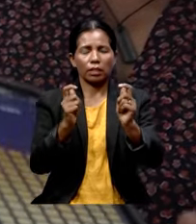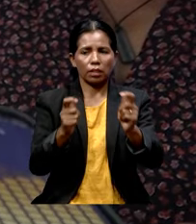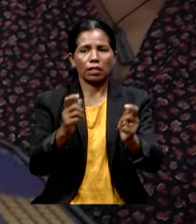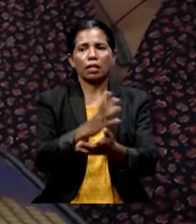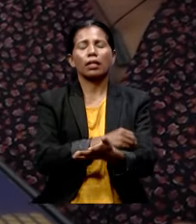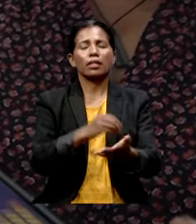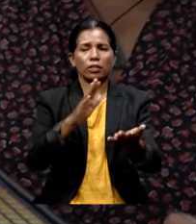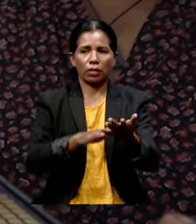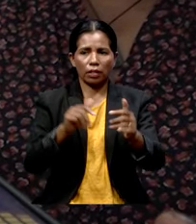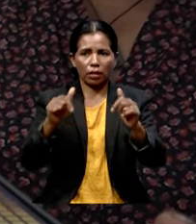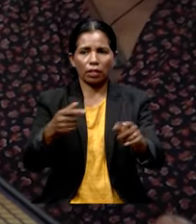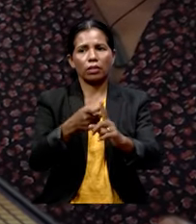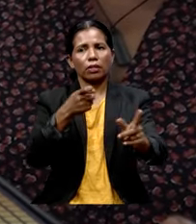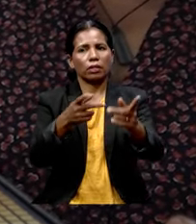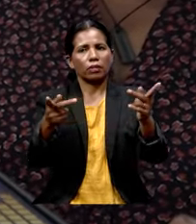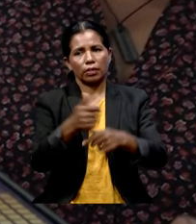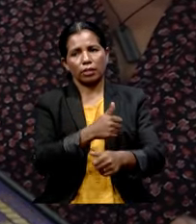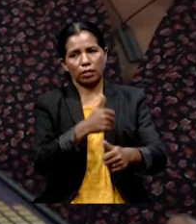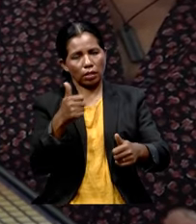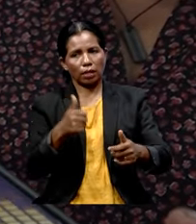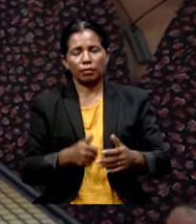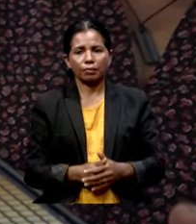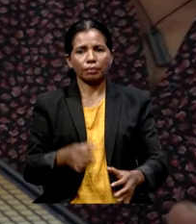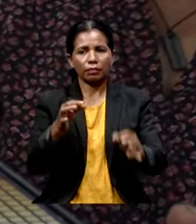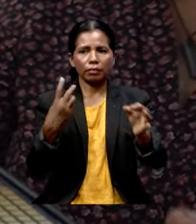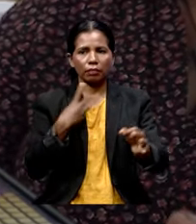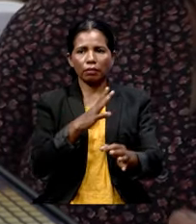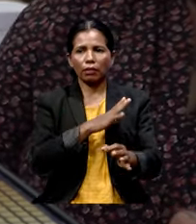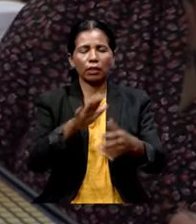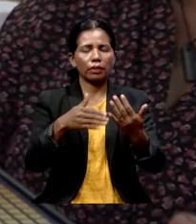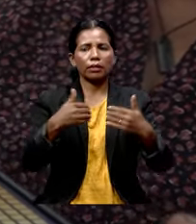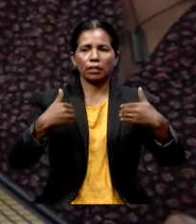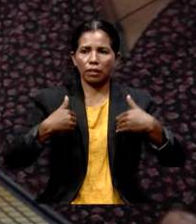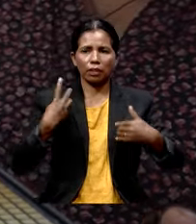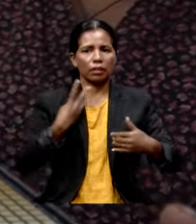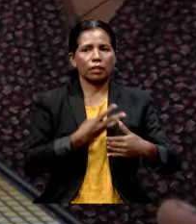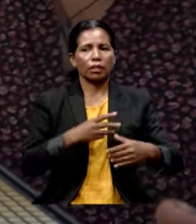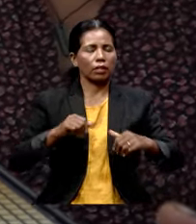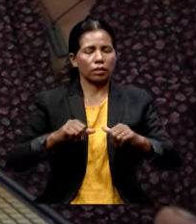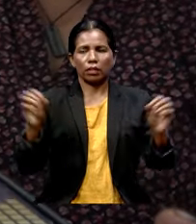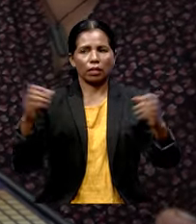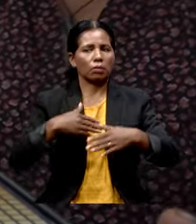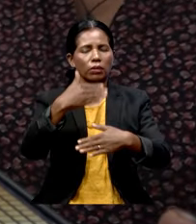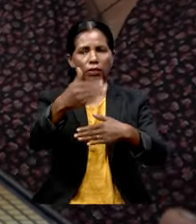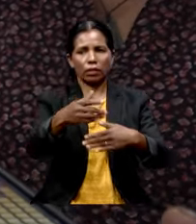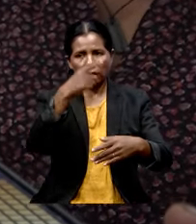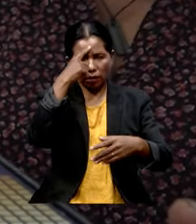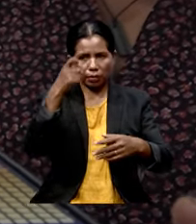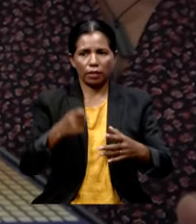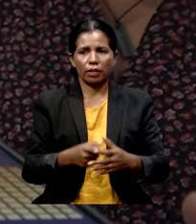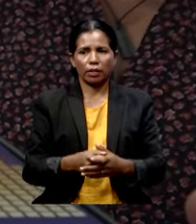he escola idne nievel mais fatin selu se ita kar hein bot ho tu ia então ita se la ba oin tambe de nema